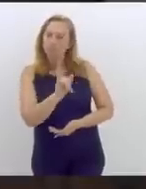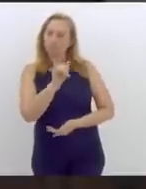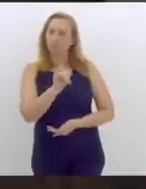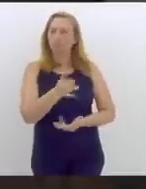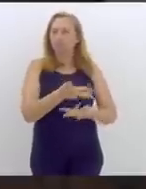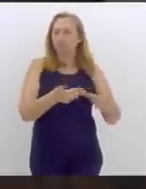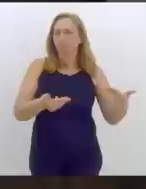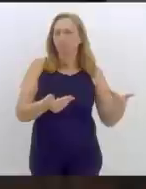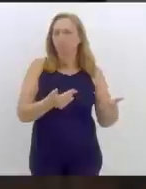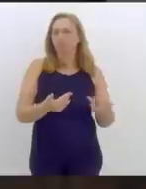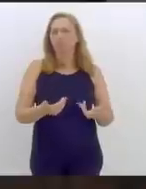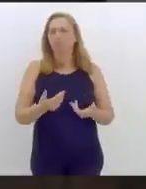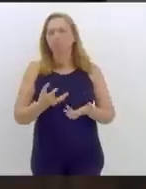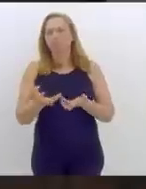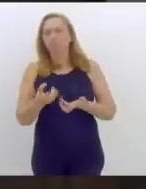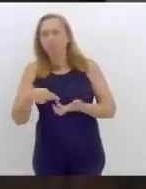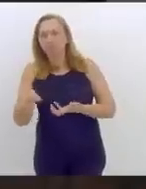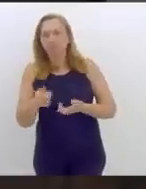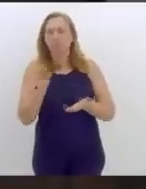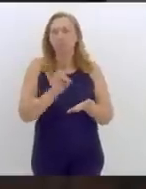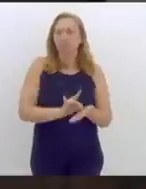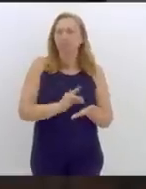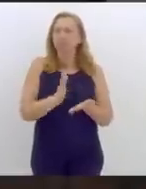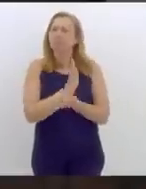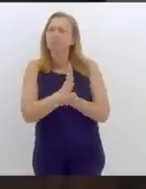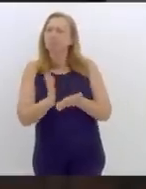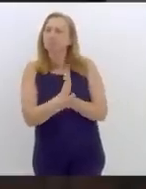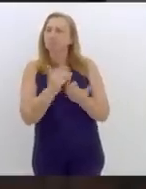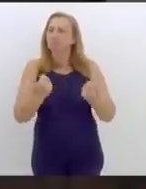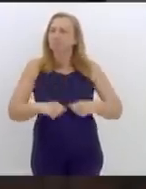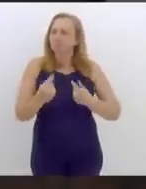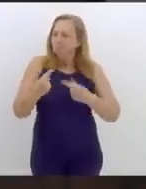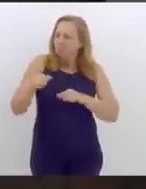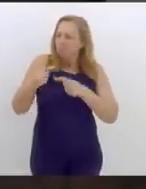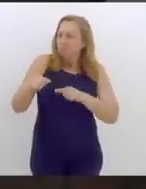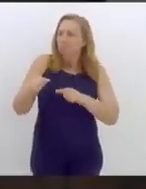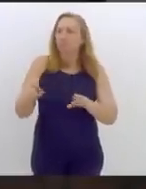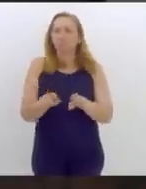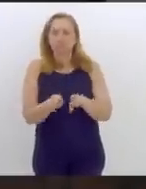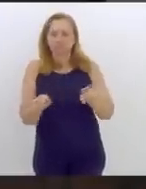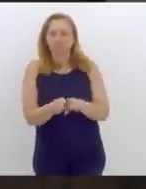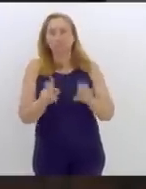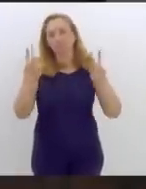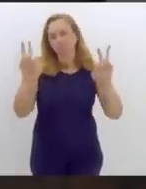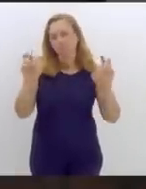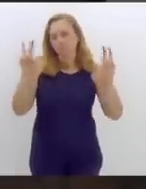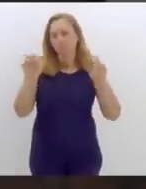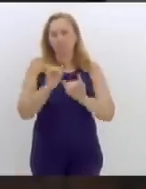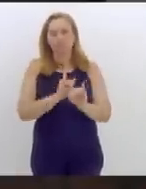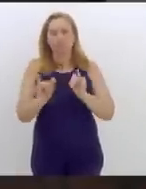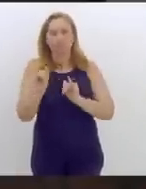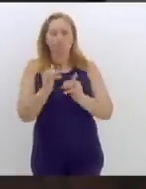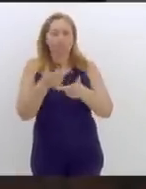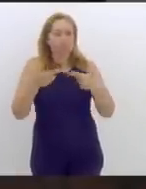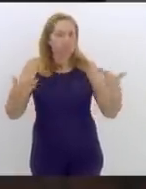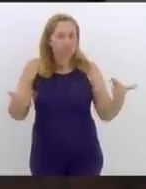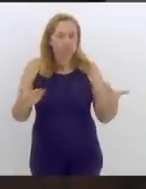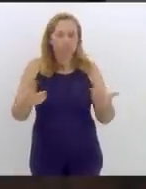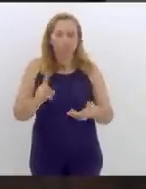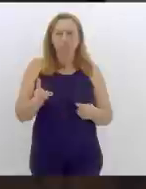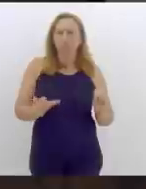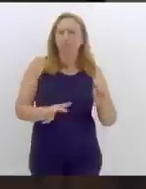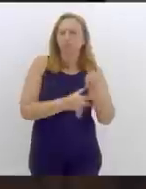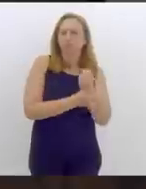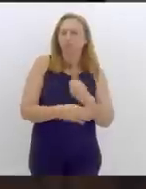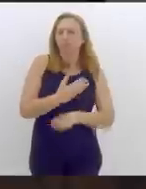diversas vezes estava tentando ir então na realidade às vezes nós precisamos ser provocados também porque os assuntos são diversos nós não tratamos só segurança pública